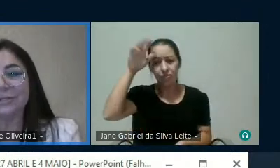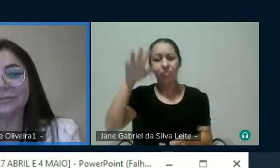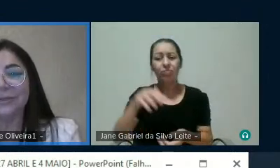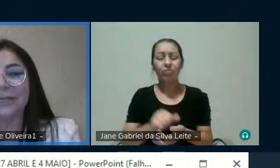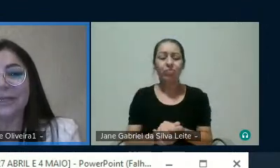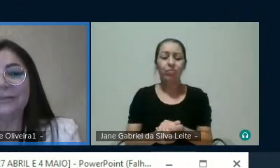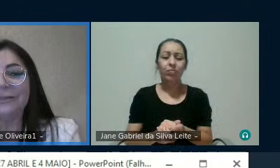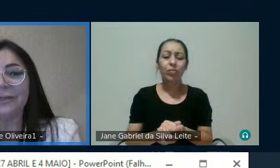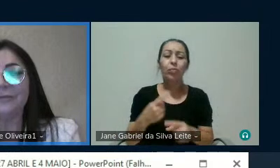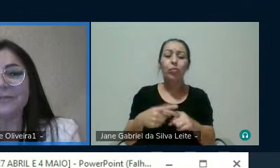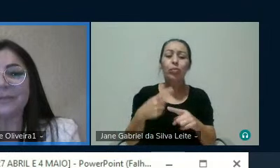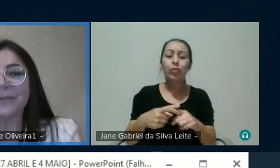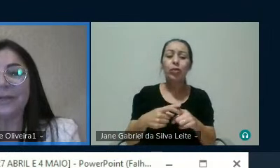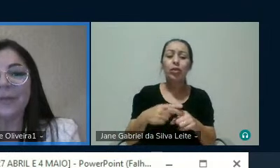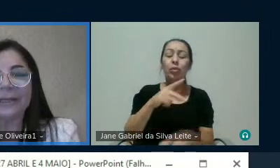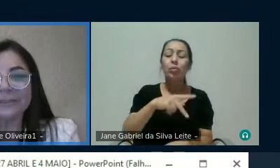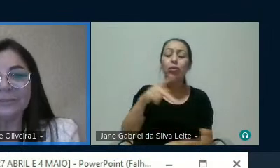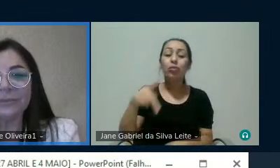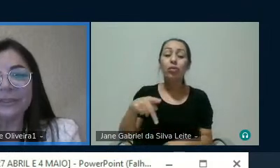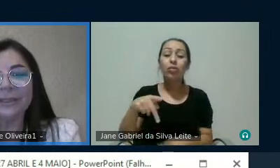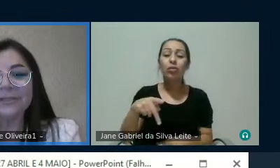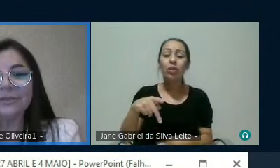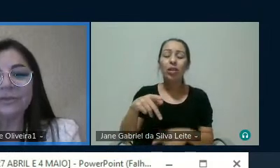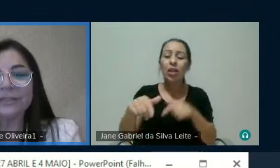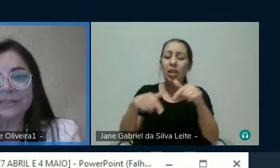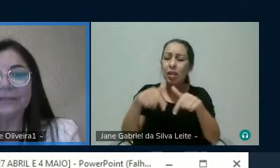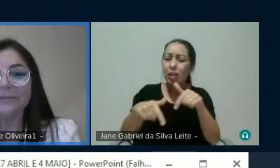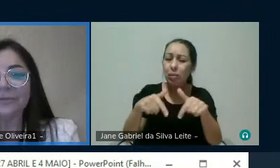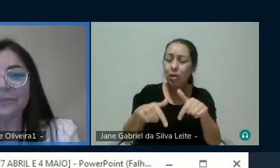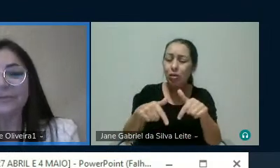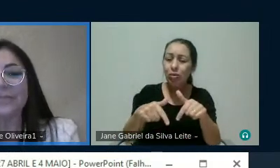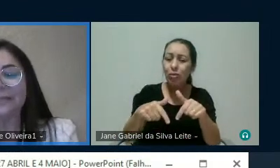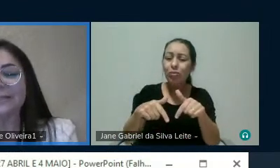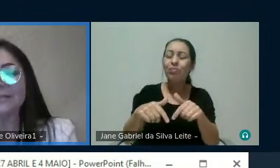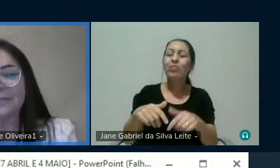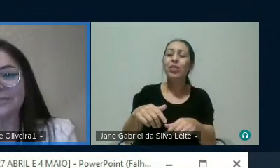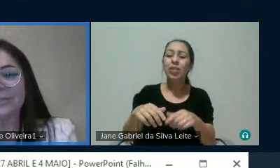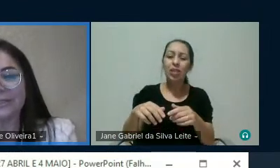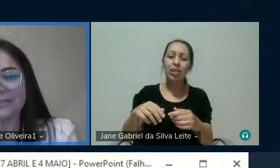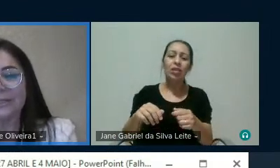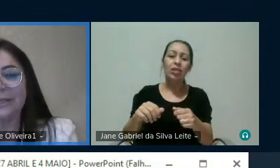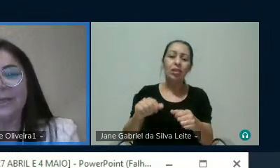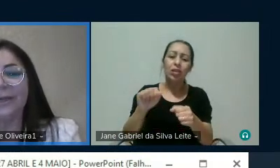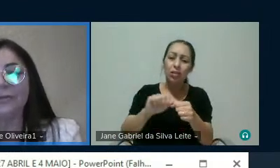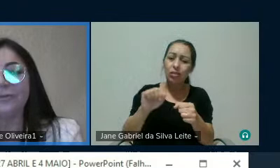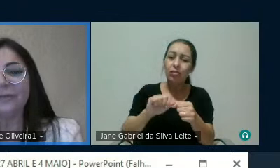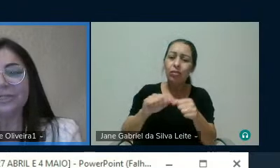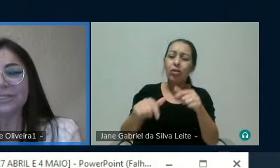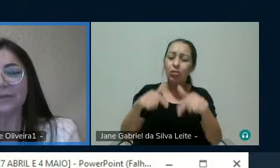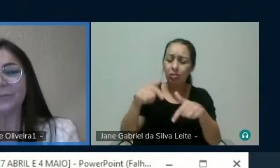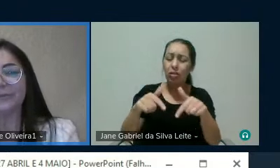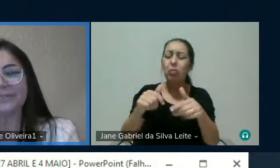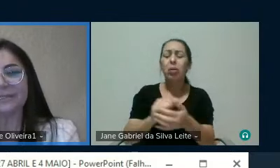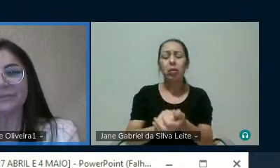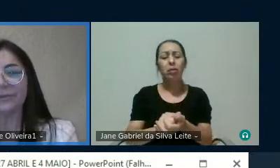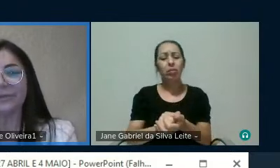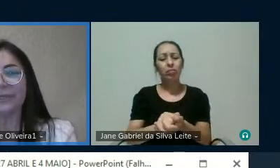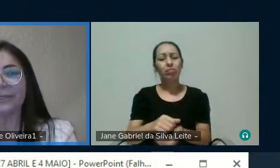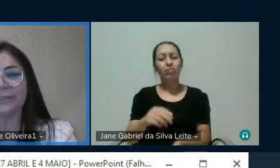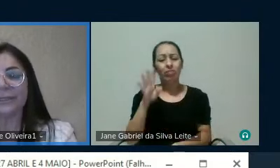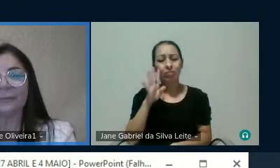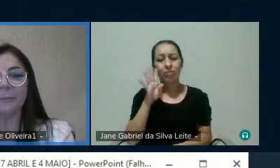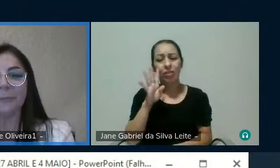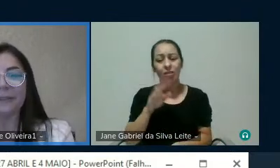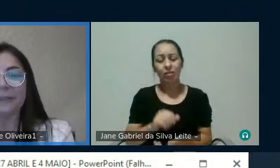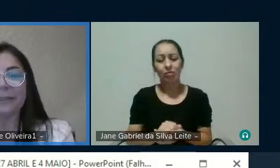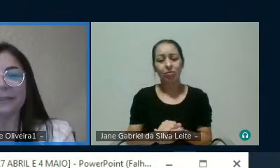naquela região, então ela fez um trabalho belíssimo que resultou nesse livro, do livro de lendas amazônicas. É um livro que eu vou deixar para vocês também o